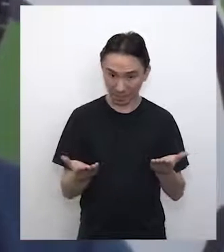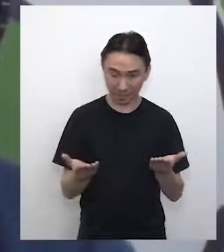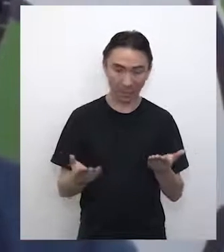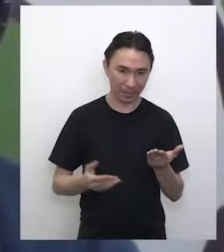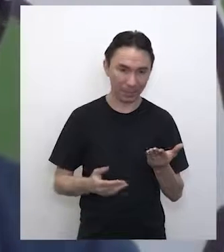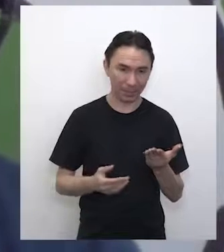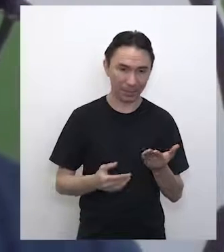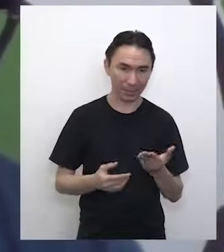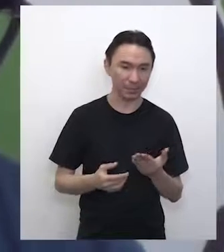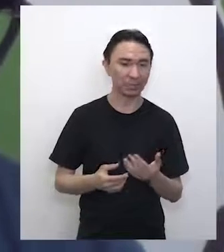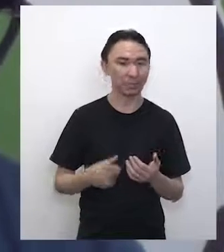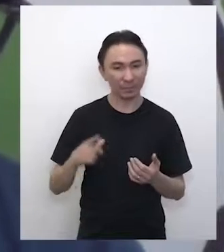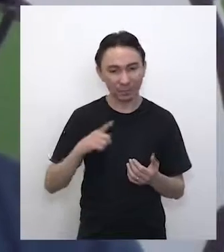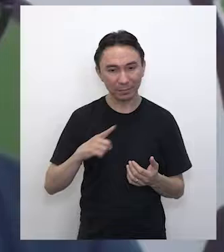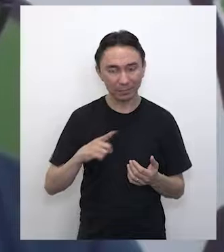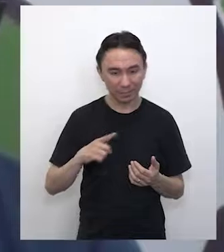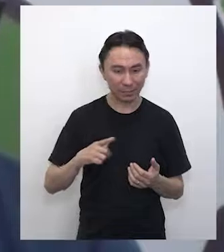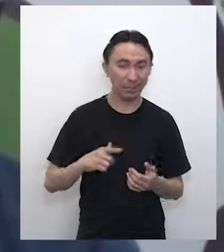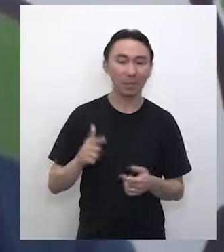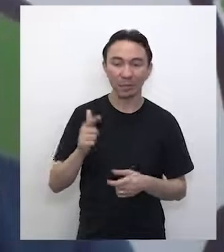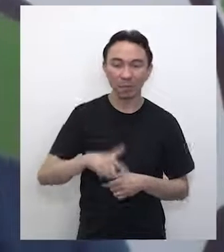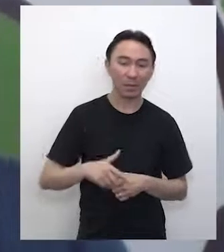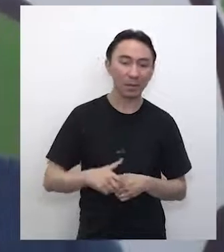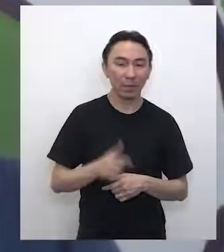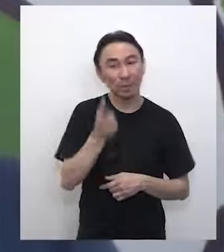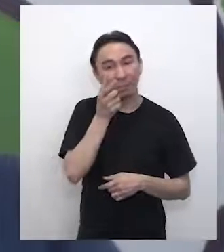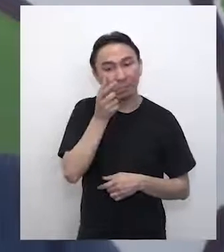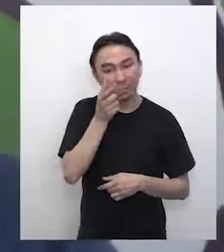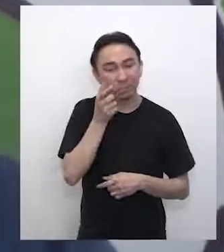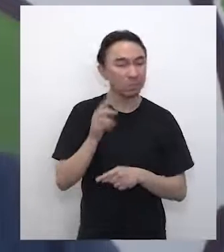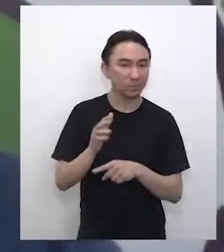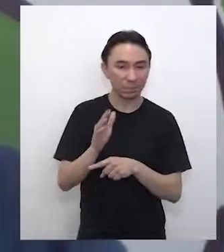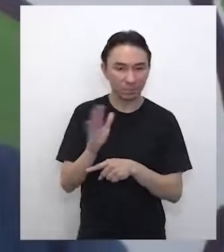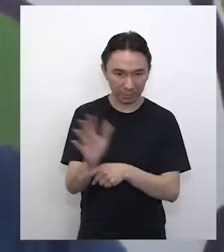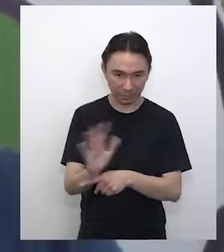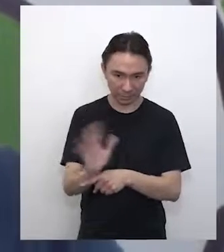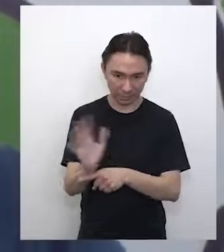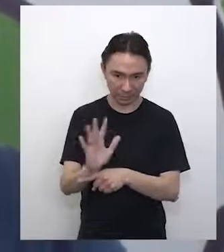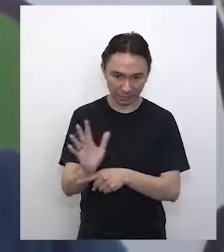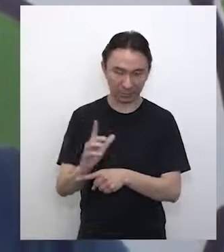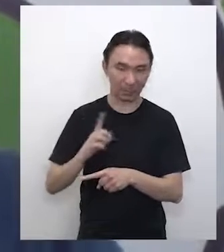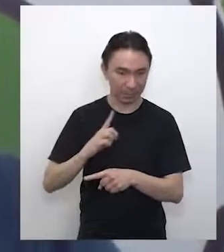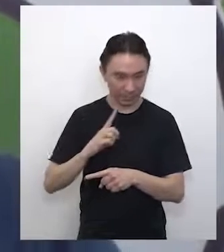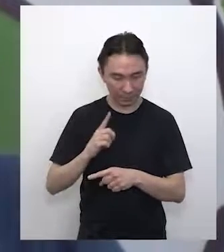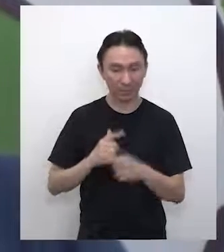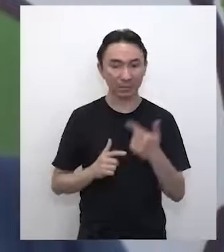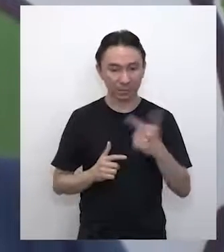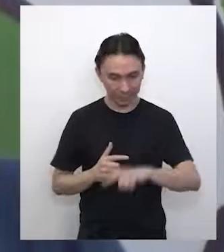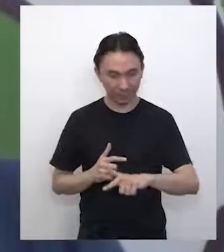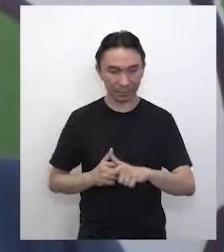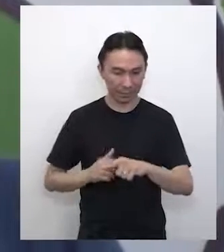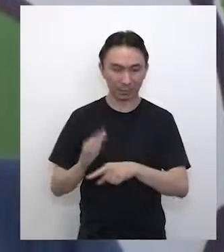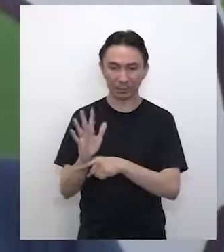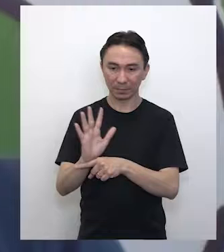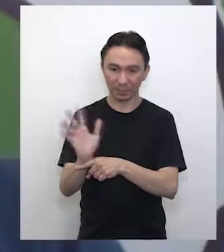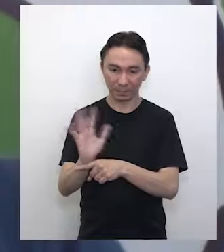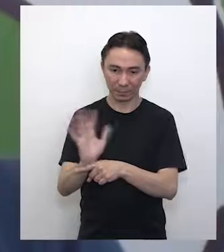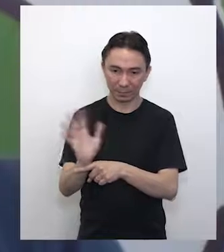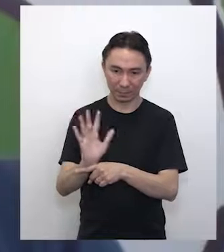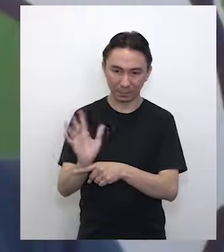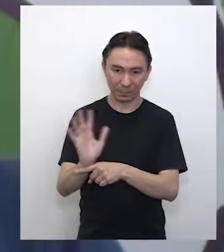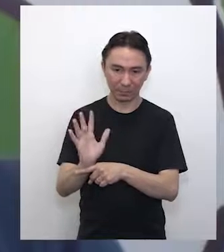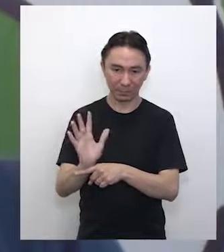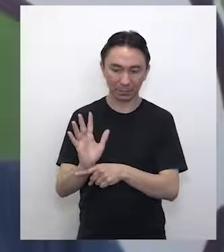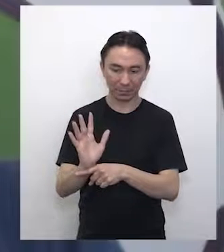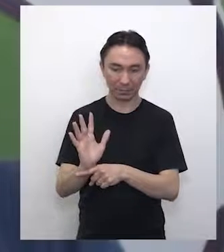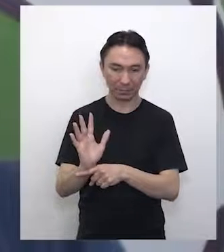acompanhar o nosso vídeo, a experiência que foi feita aqui no Centro de Inovação. com essas